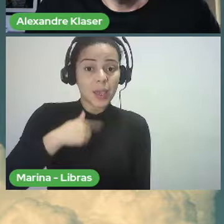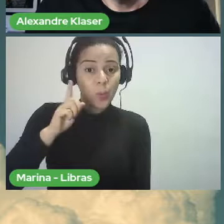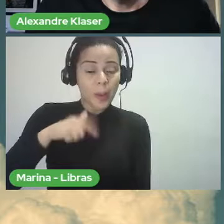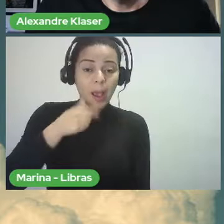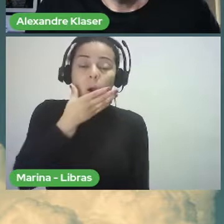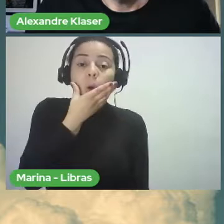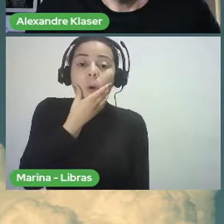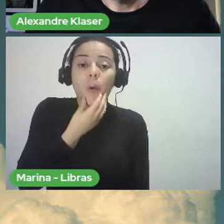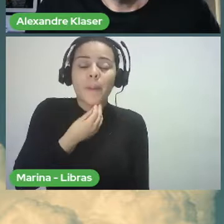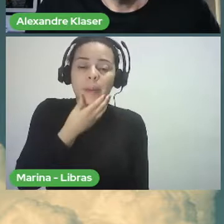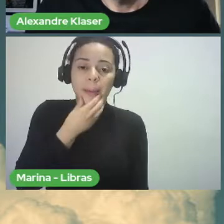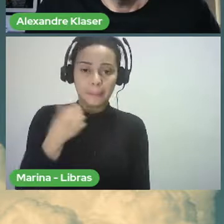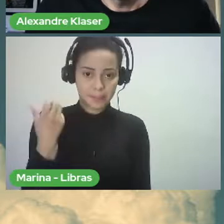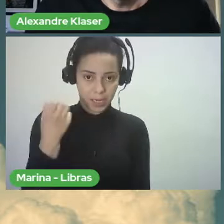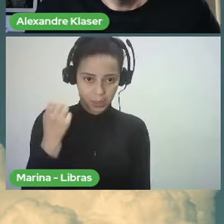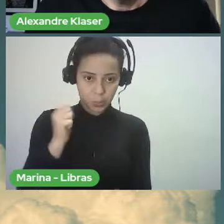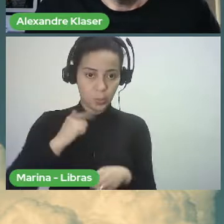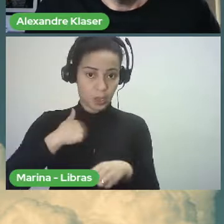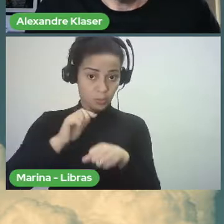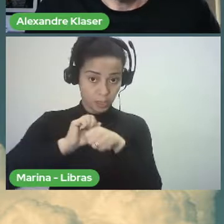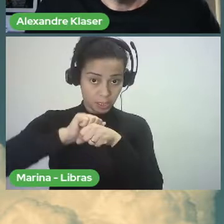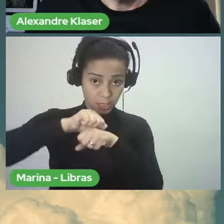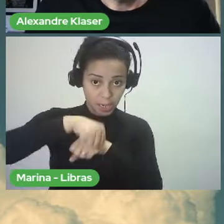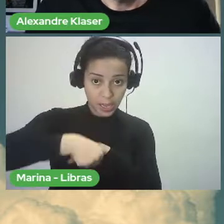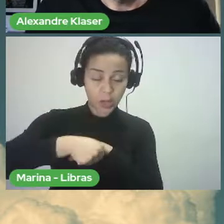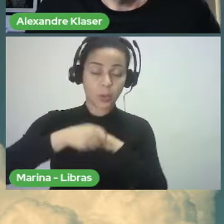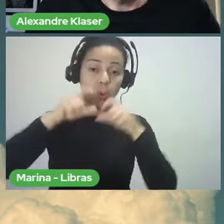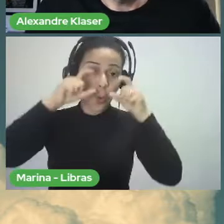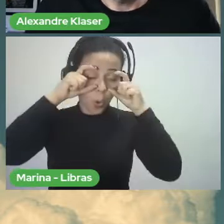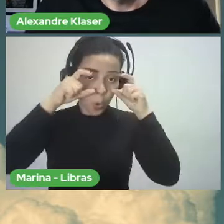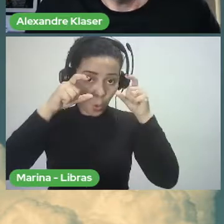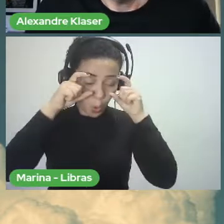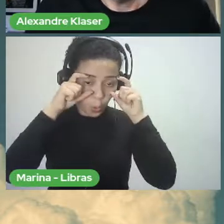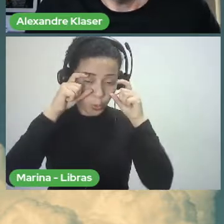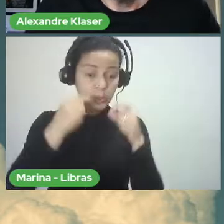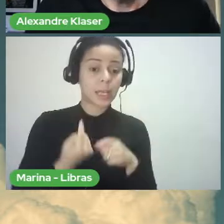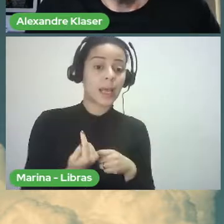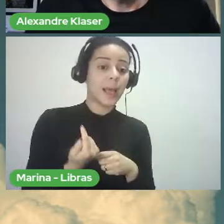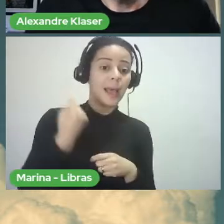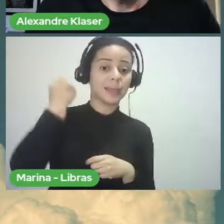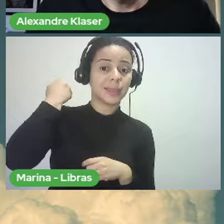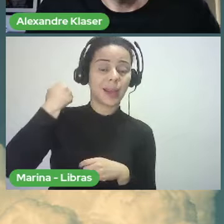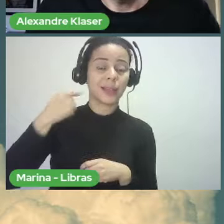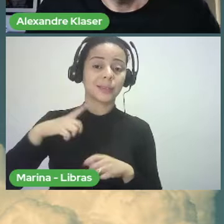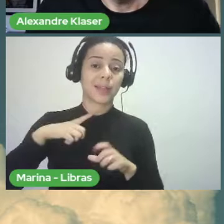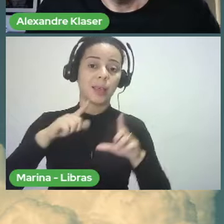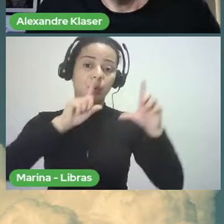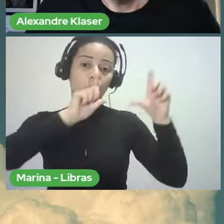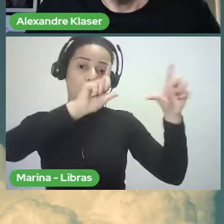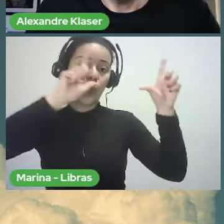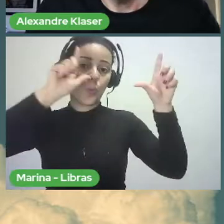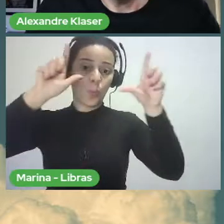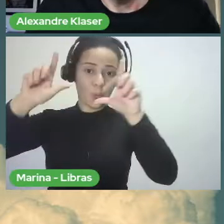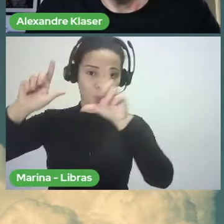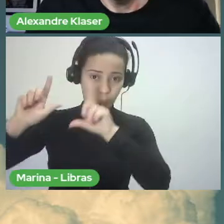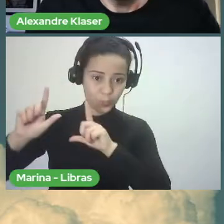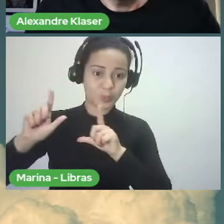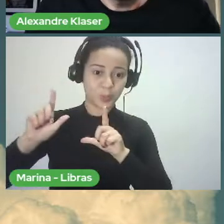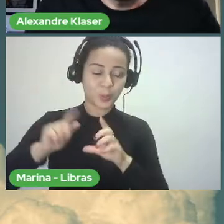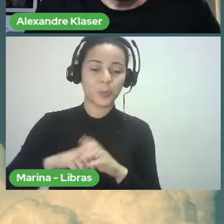de barba, de óculos. Atrás de mim, o meu fundo são posters, basicamente, da banda Pearl Jam, que eu gosto